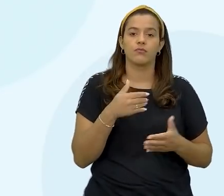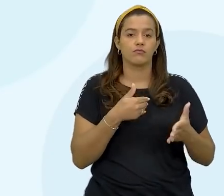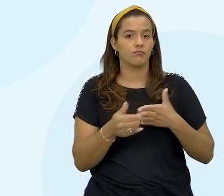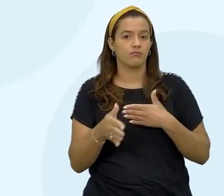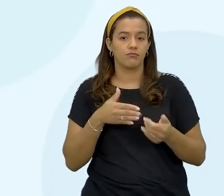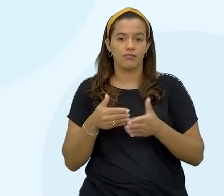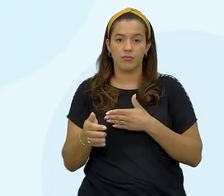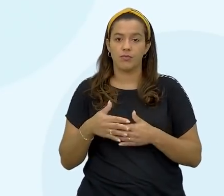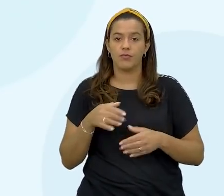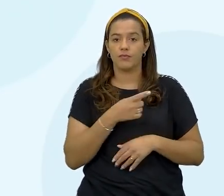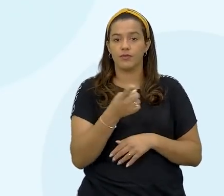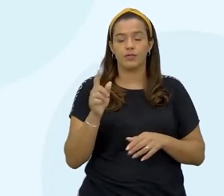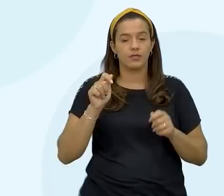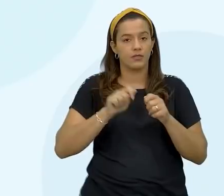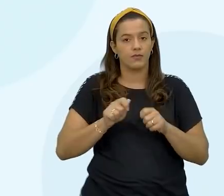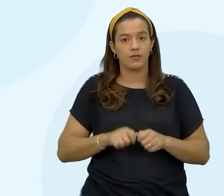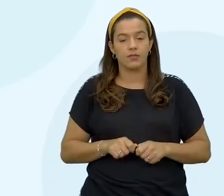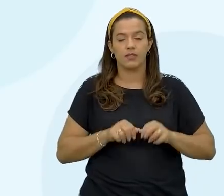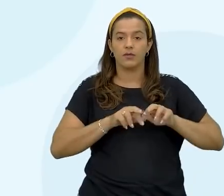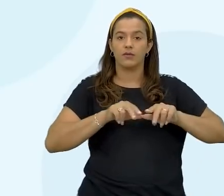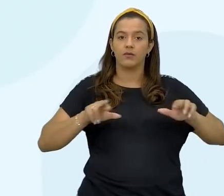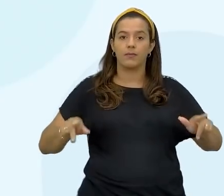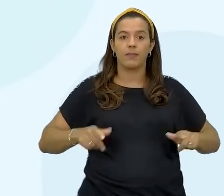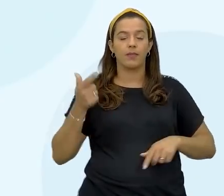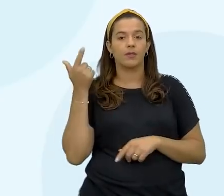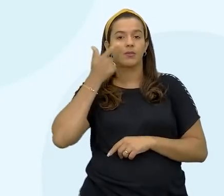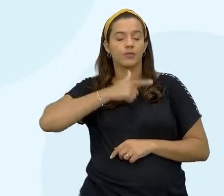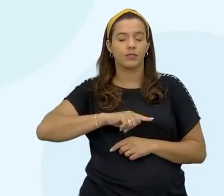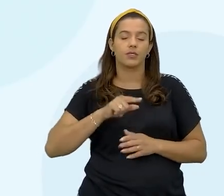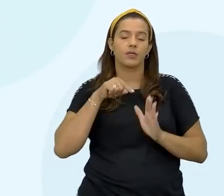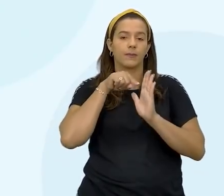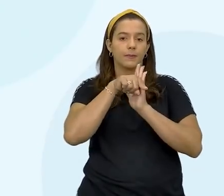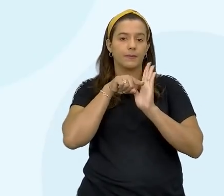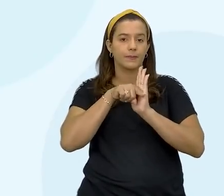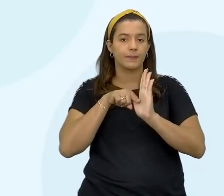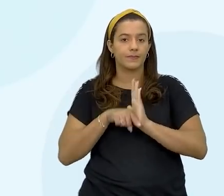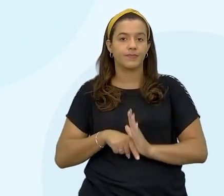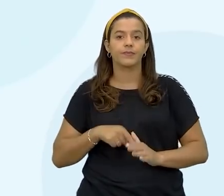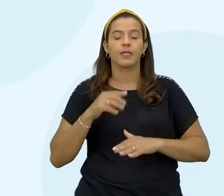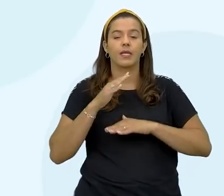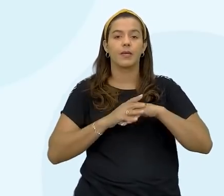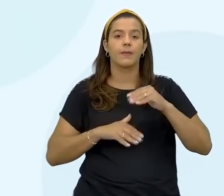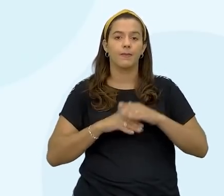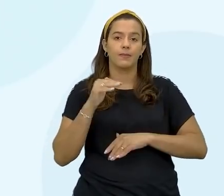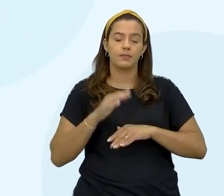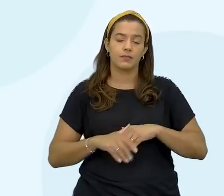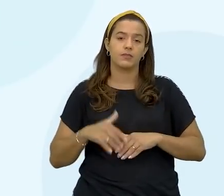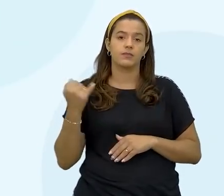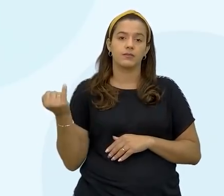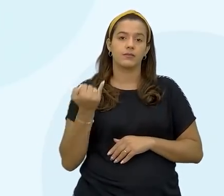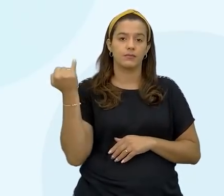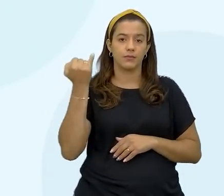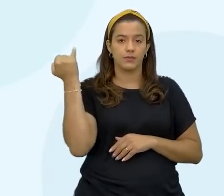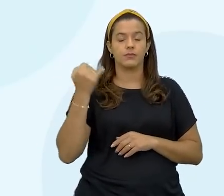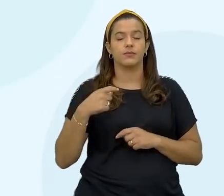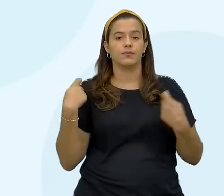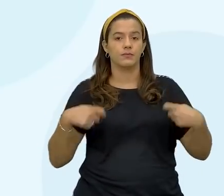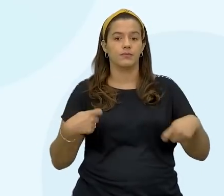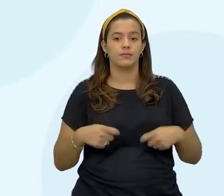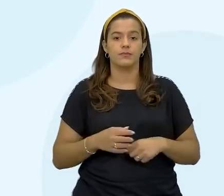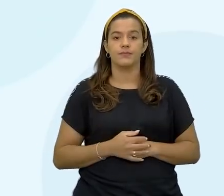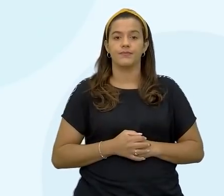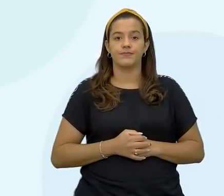gente pode elaborar instrumentos para conseguir esse diagnóstico dessas habilidades que precisam ser recuperadas,